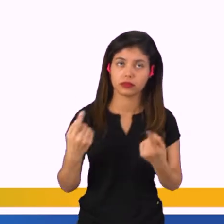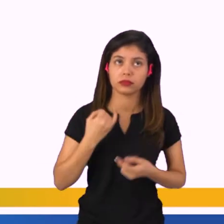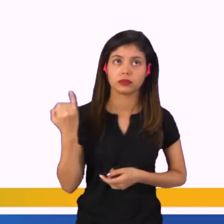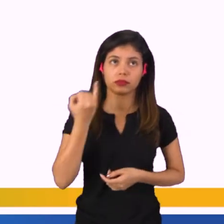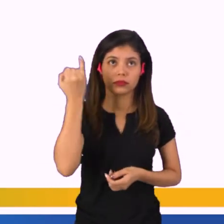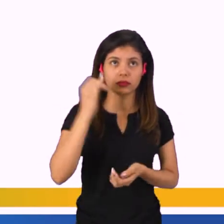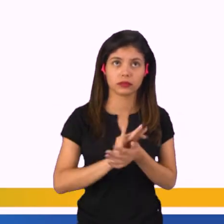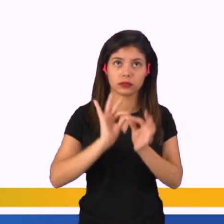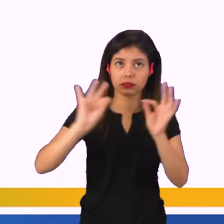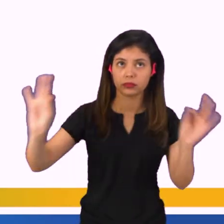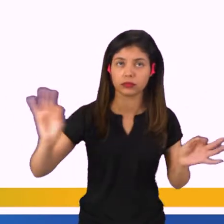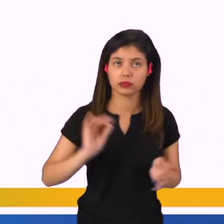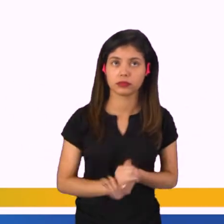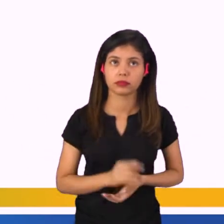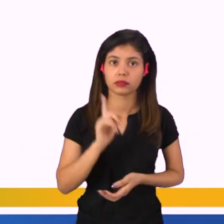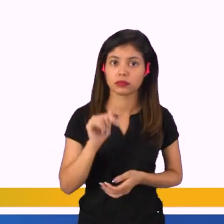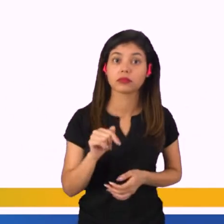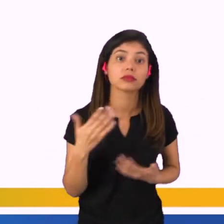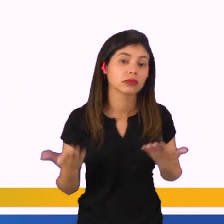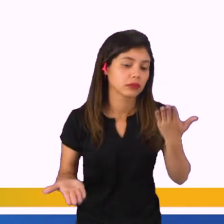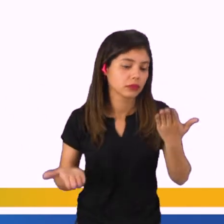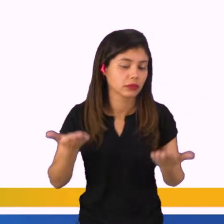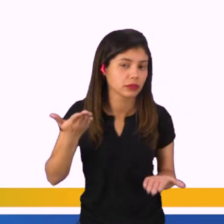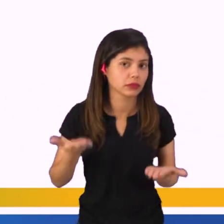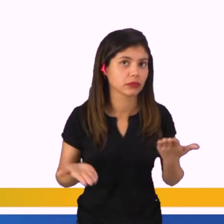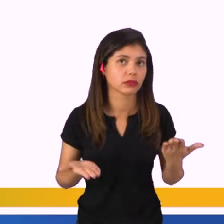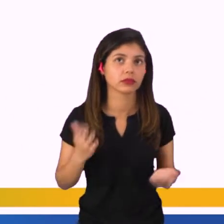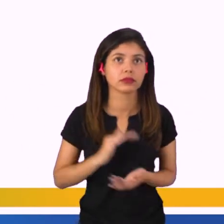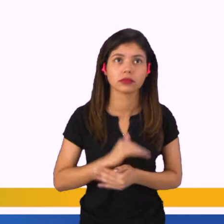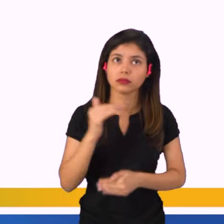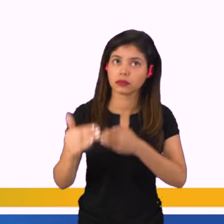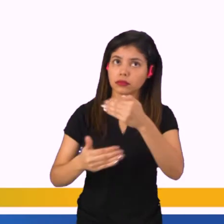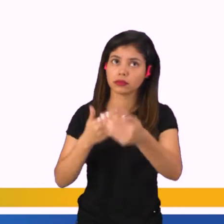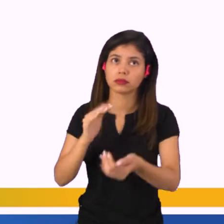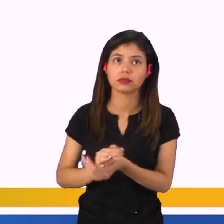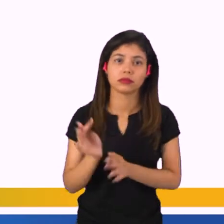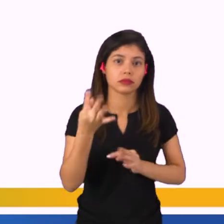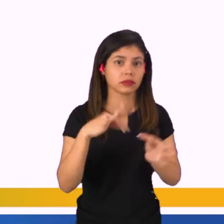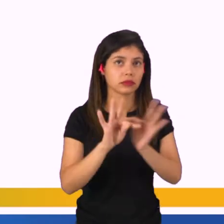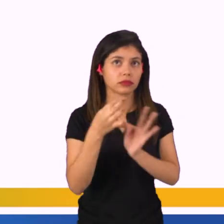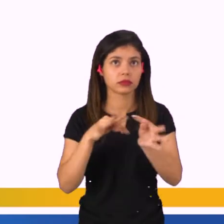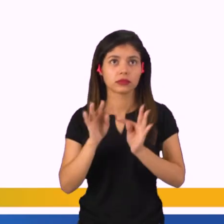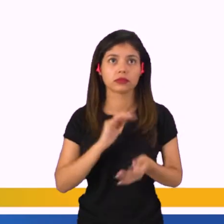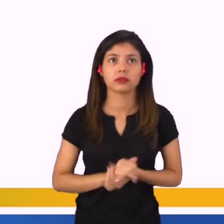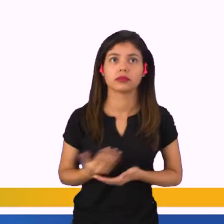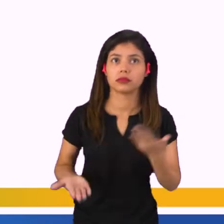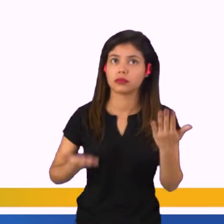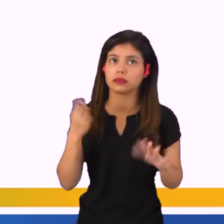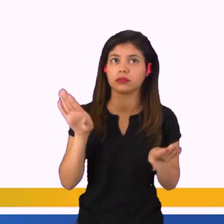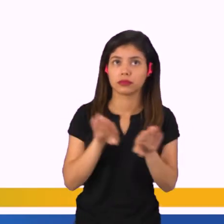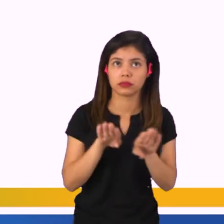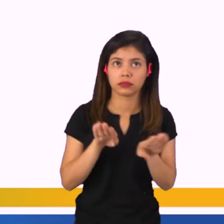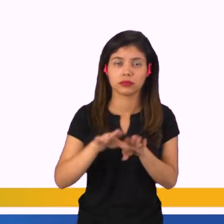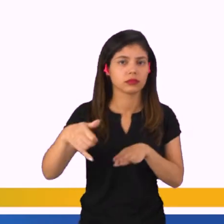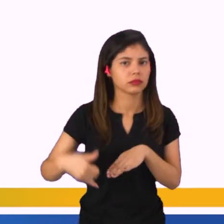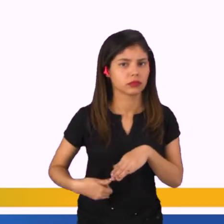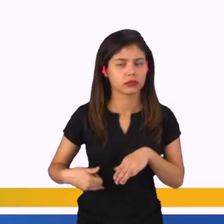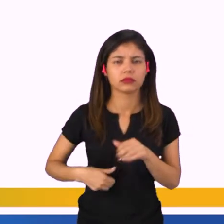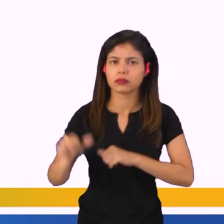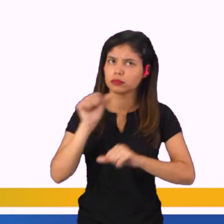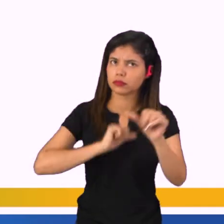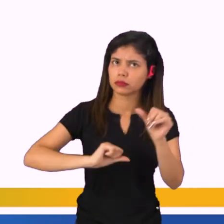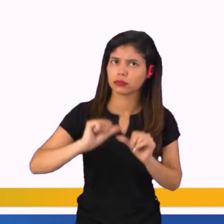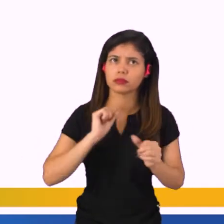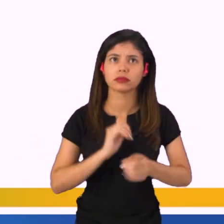na medição de massas é a balança. Com o desenvolvimento da tecnologia, a balança também